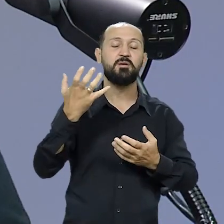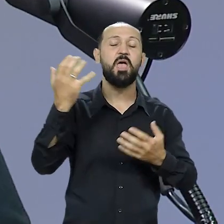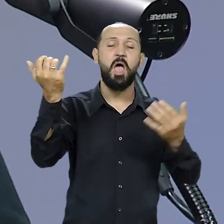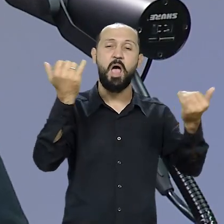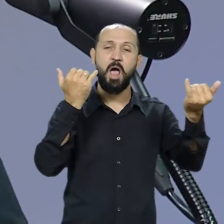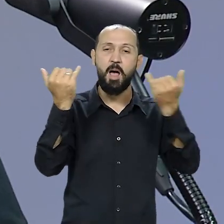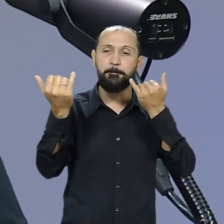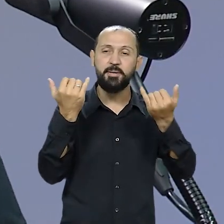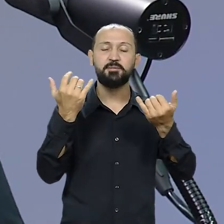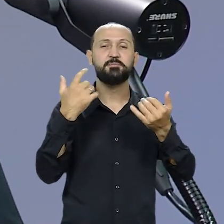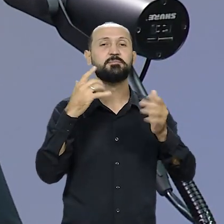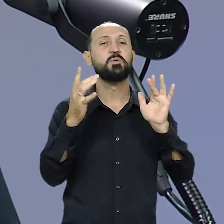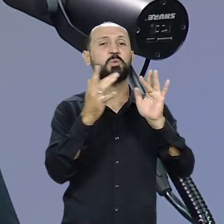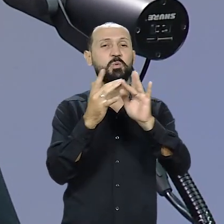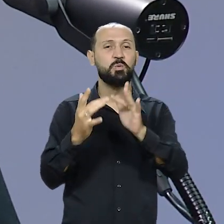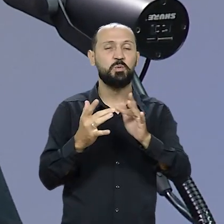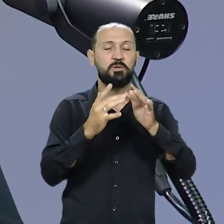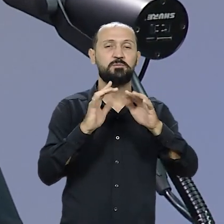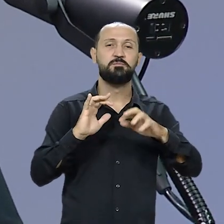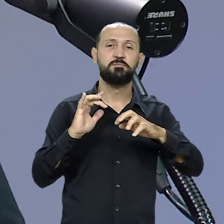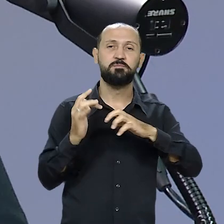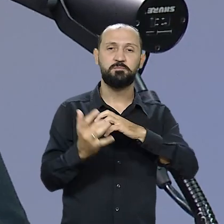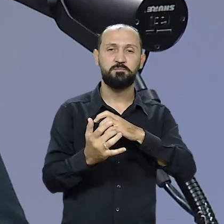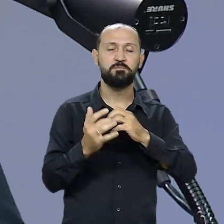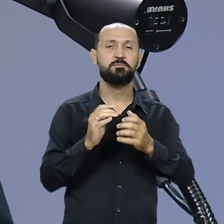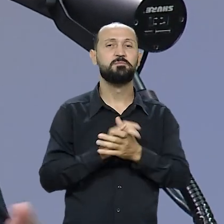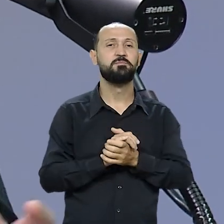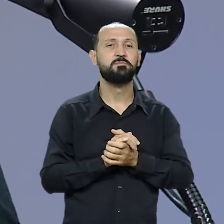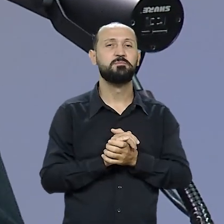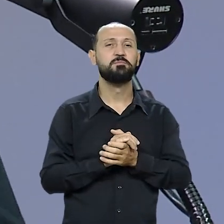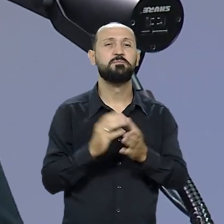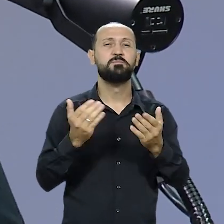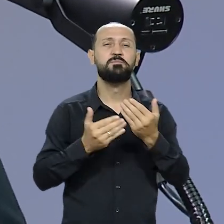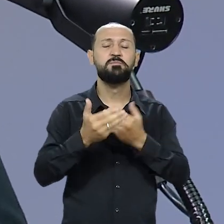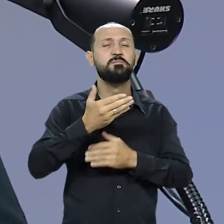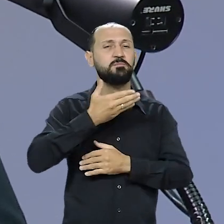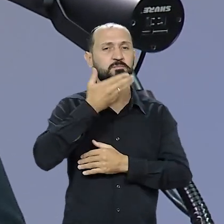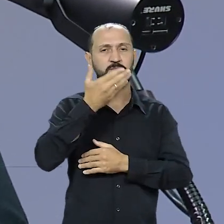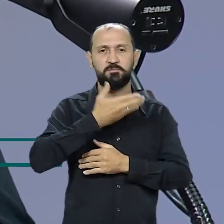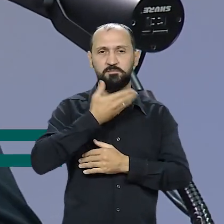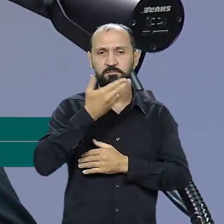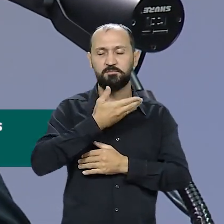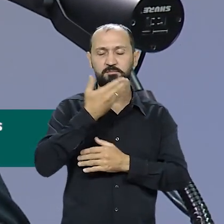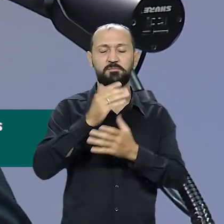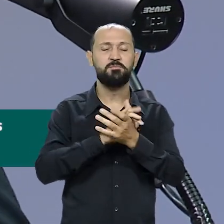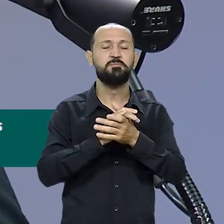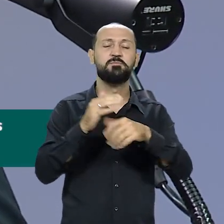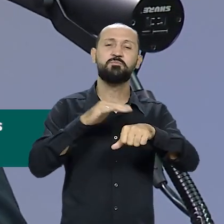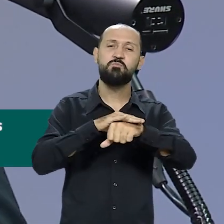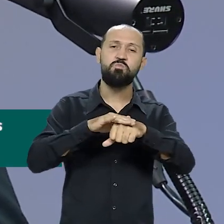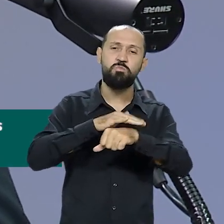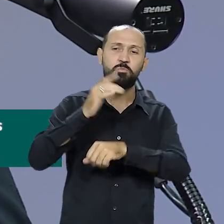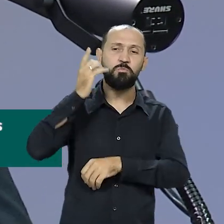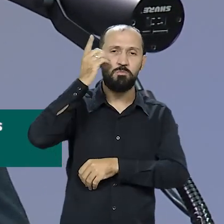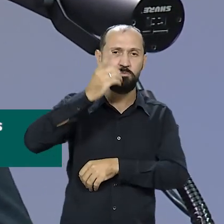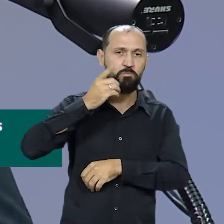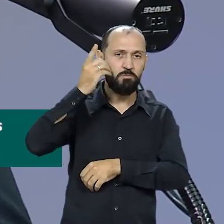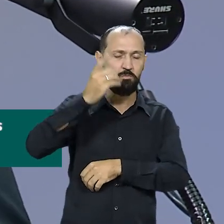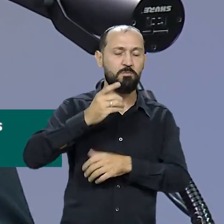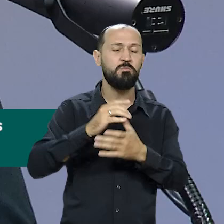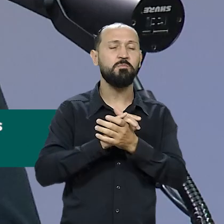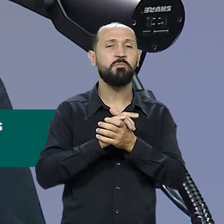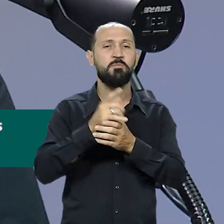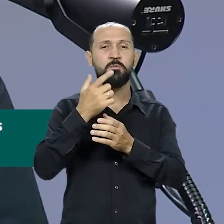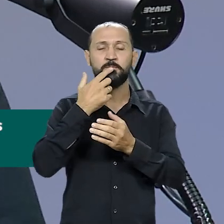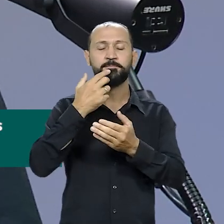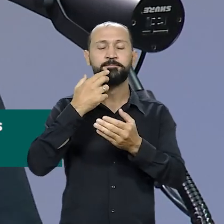informações, acessar nossas redes sociais. Hoje é muito fácil, você falar com um deputado. Você